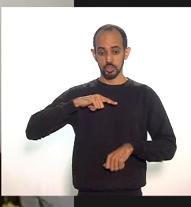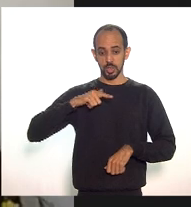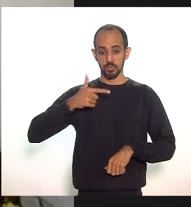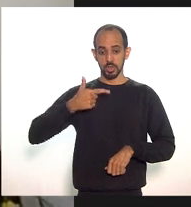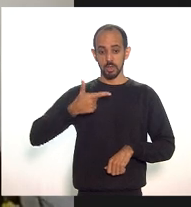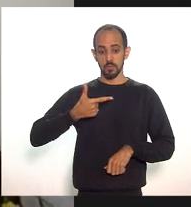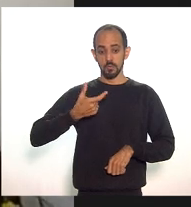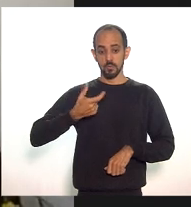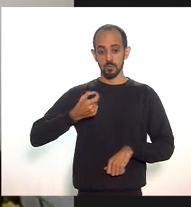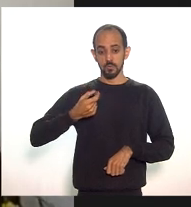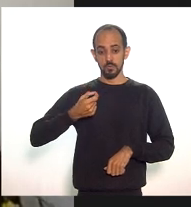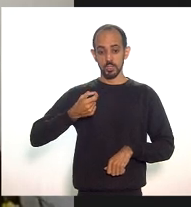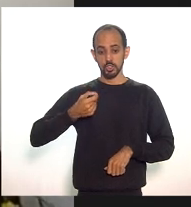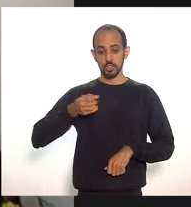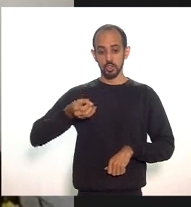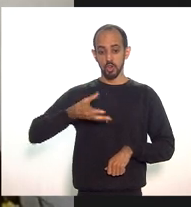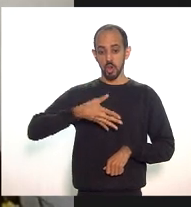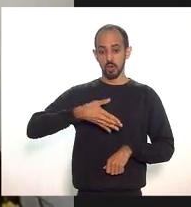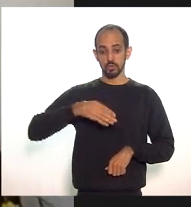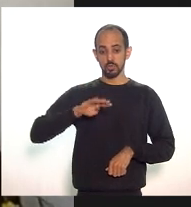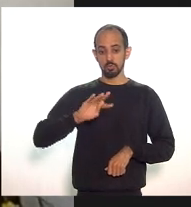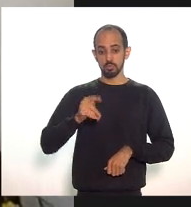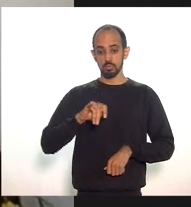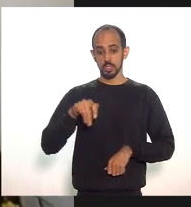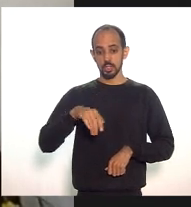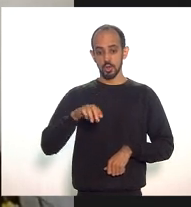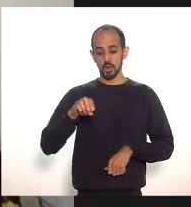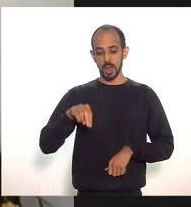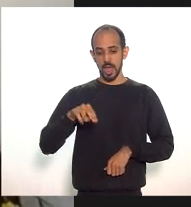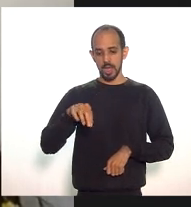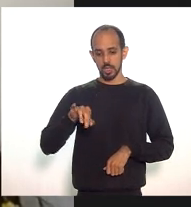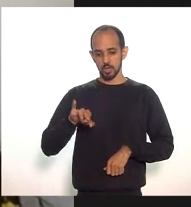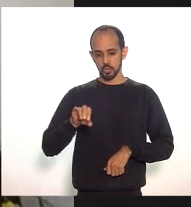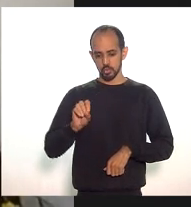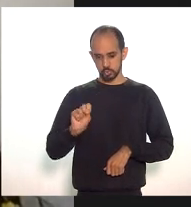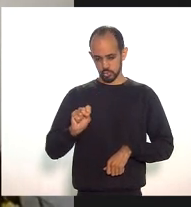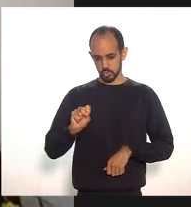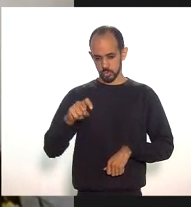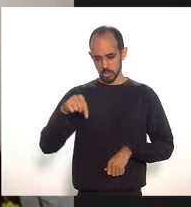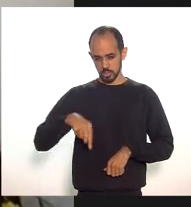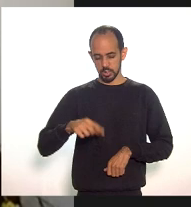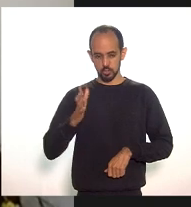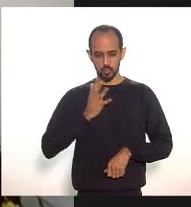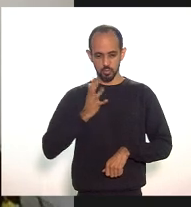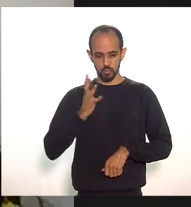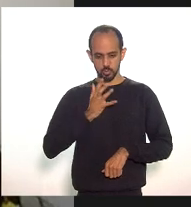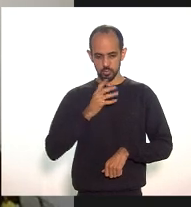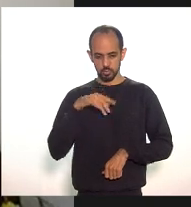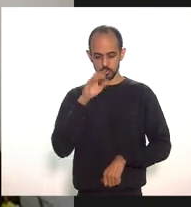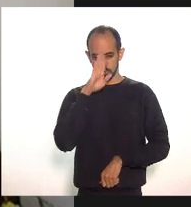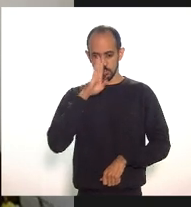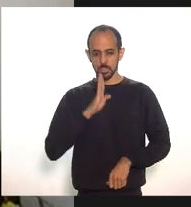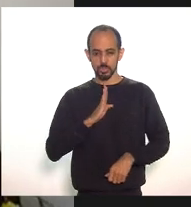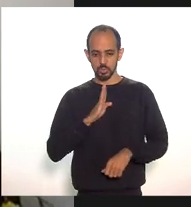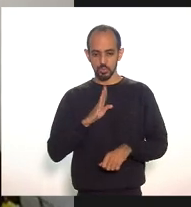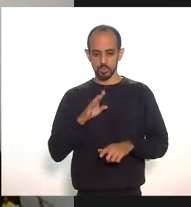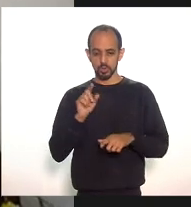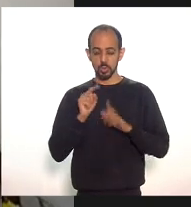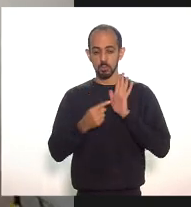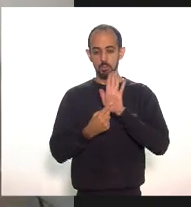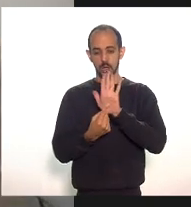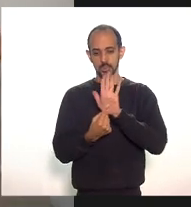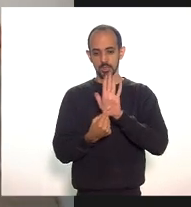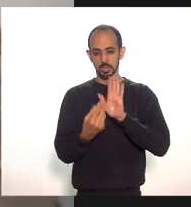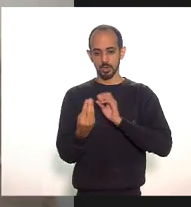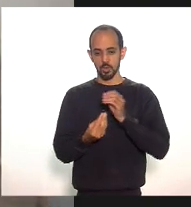novos bilionários no Brasil e subir monstra o quanto que não cuidar inclusive